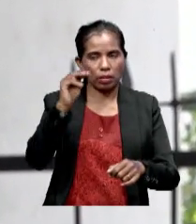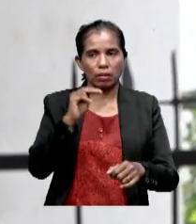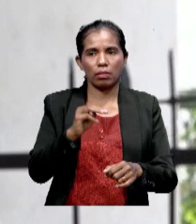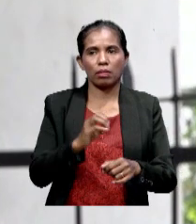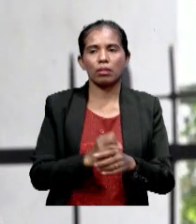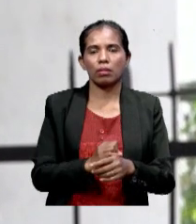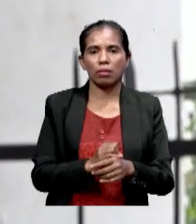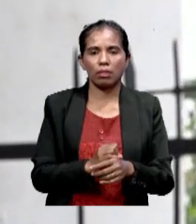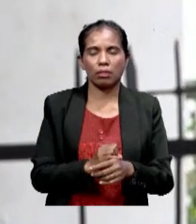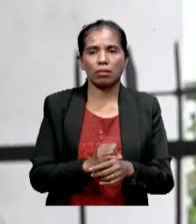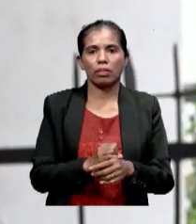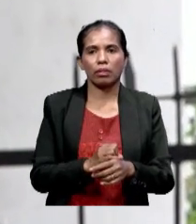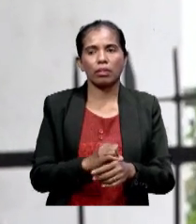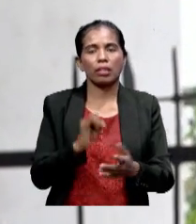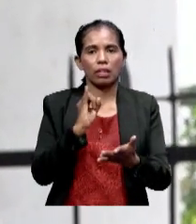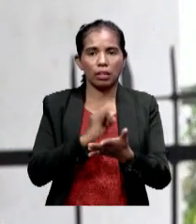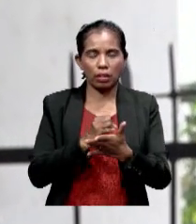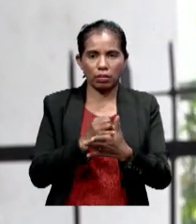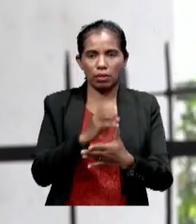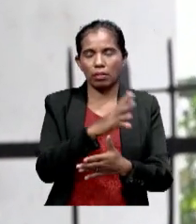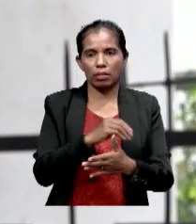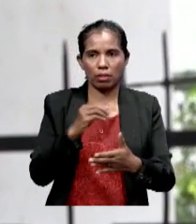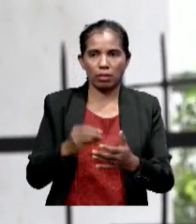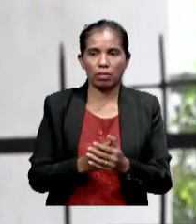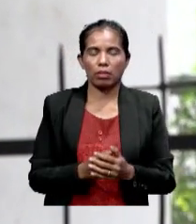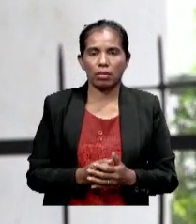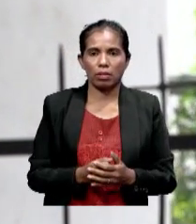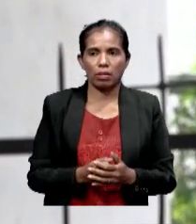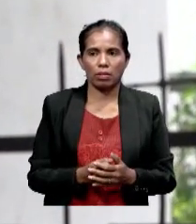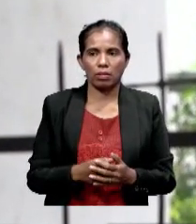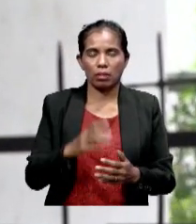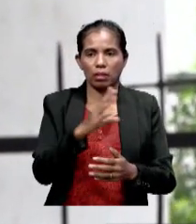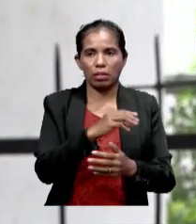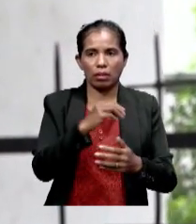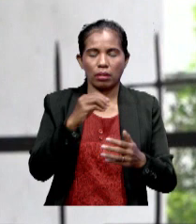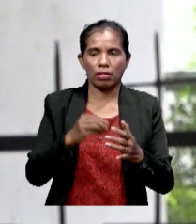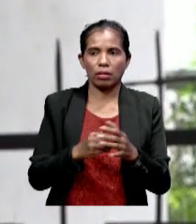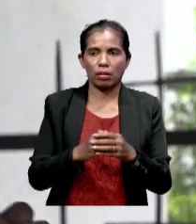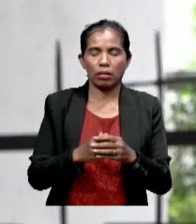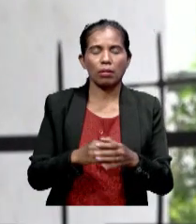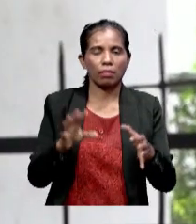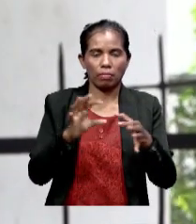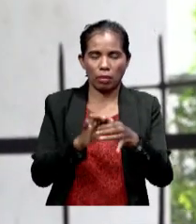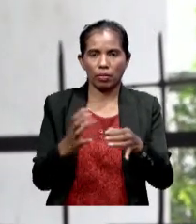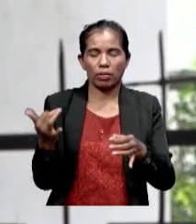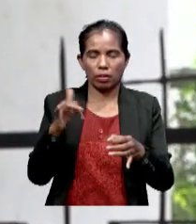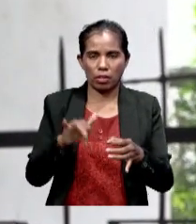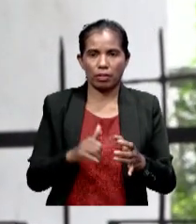excelência primeiro-ministro, vice, no senhor comissário-geral, no nenien membro Sira, ba